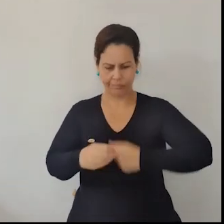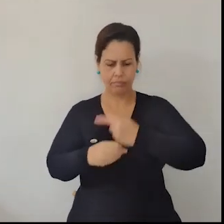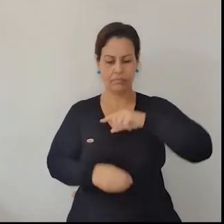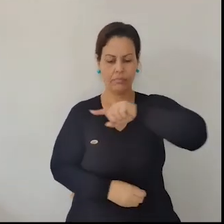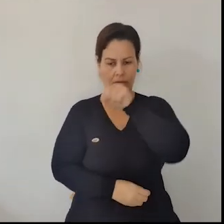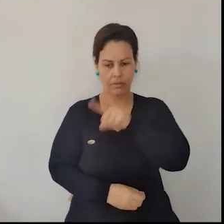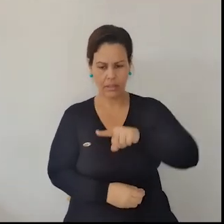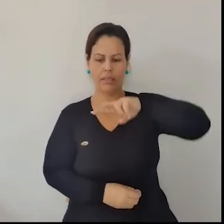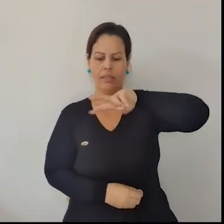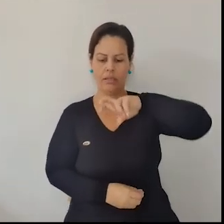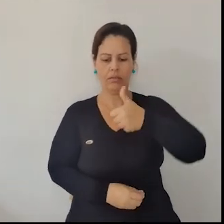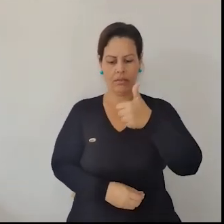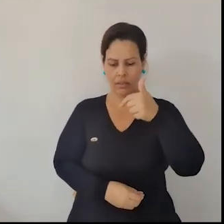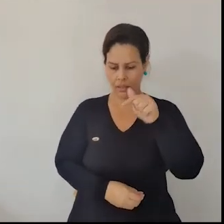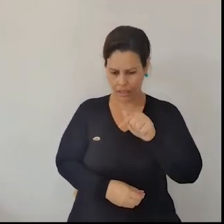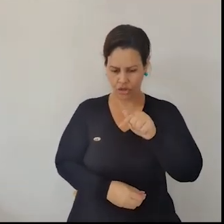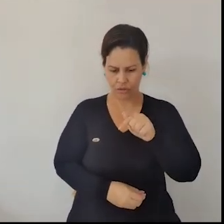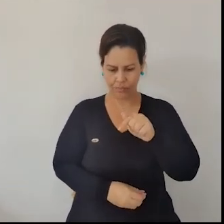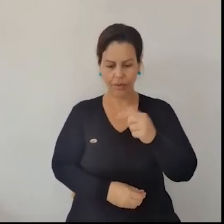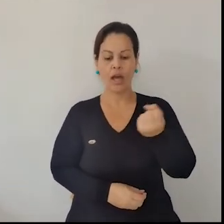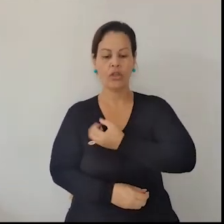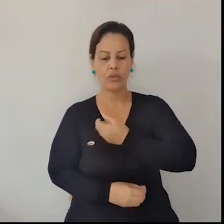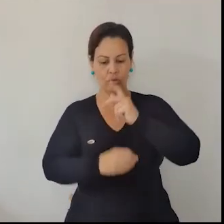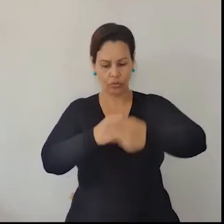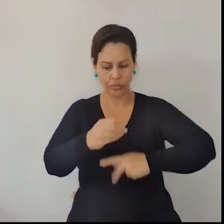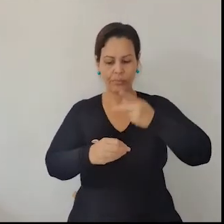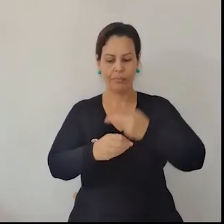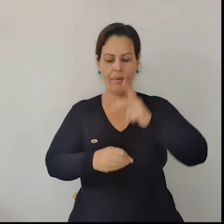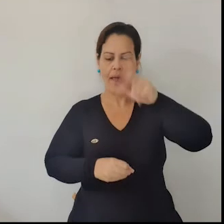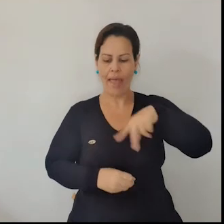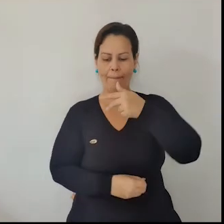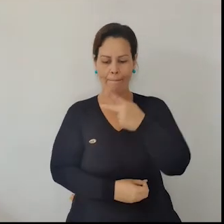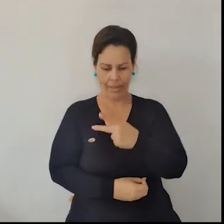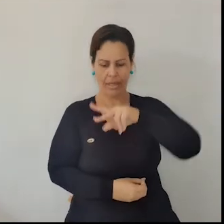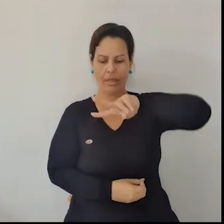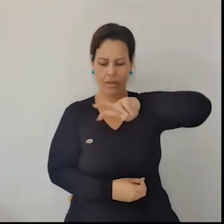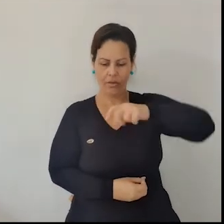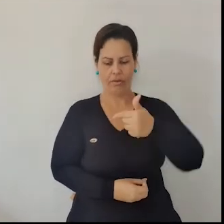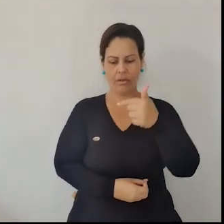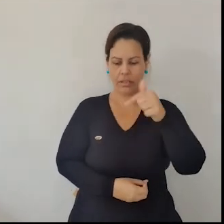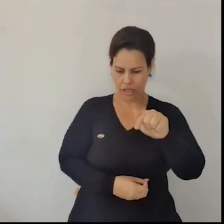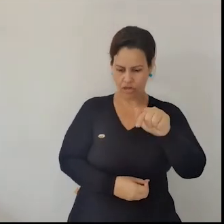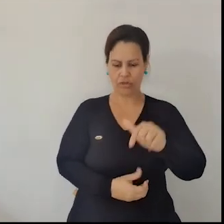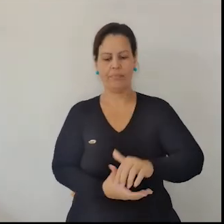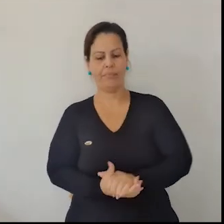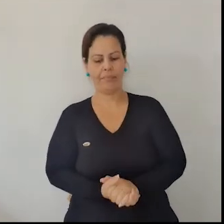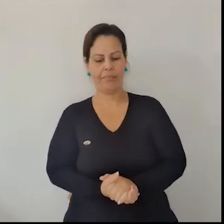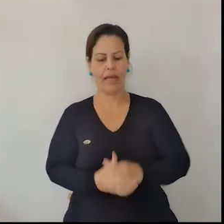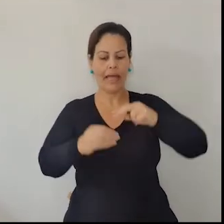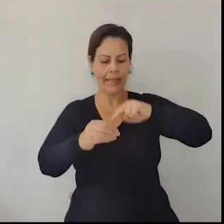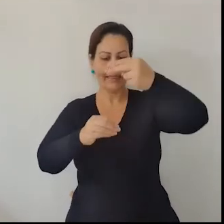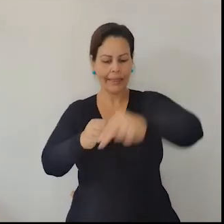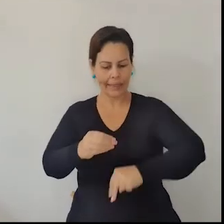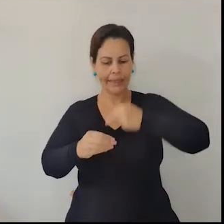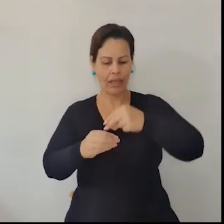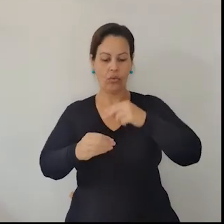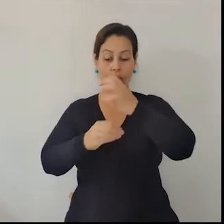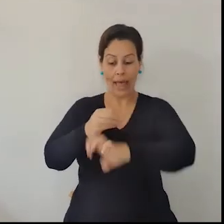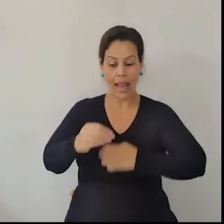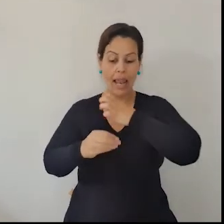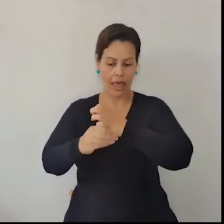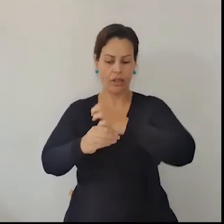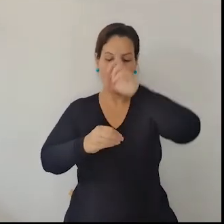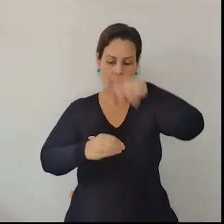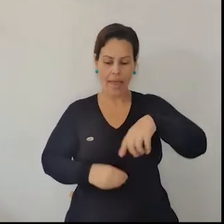número de elétrons vale E, que é igual a 17. Fazendo a distribuição pelo diagrama de Linus Pauling,